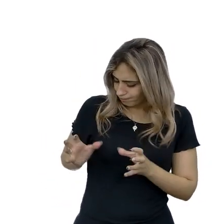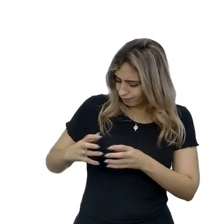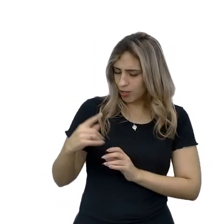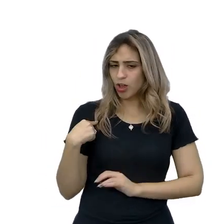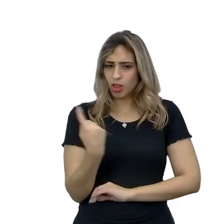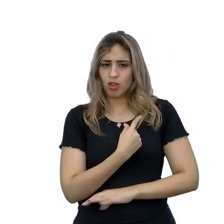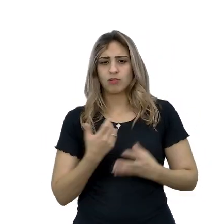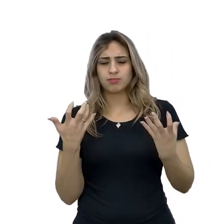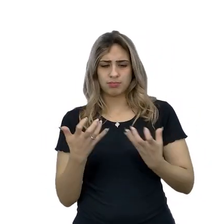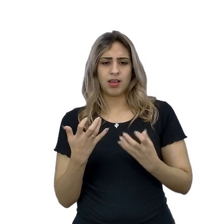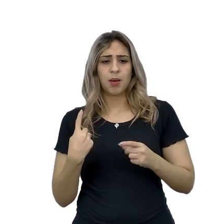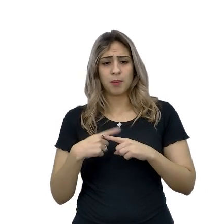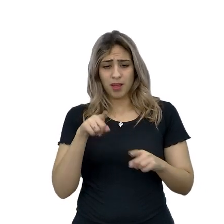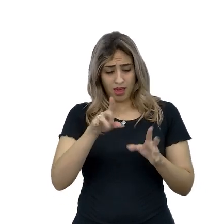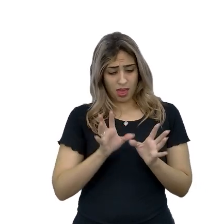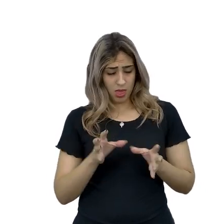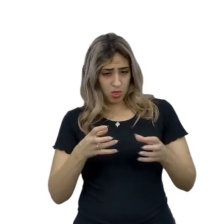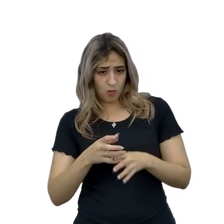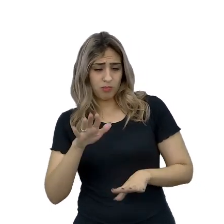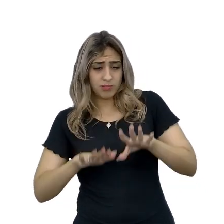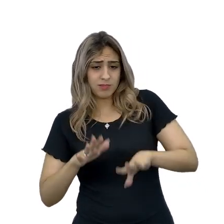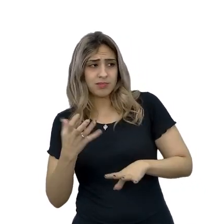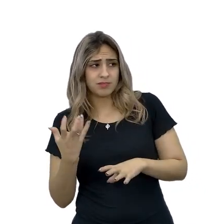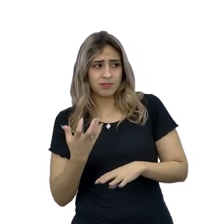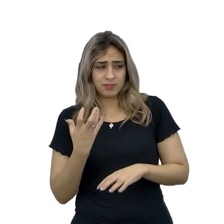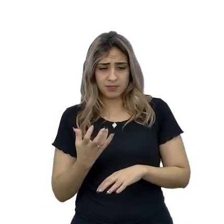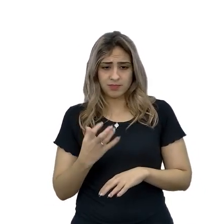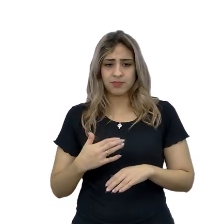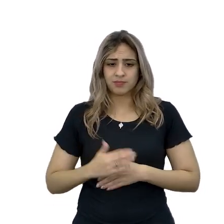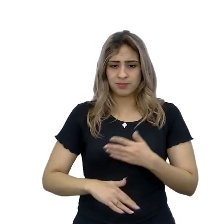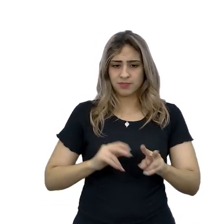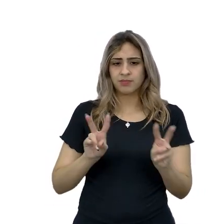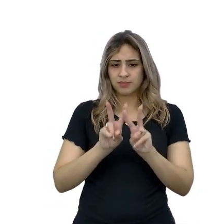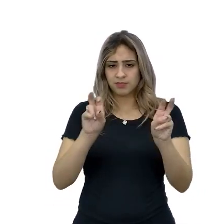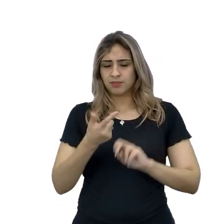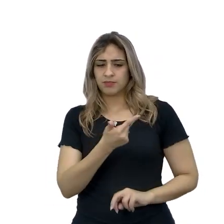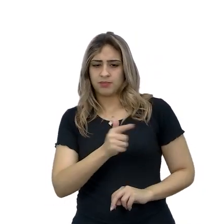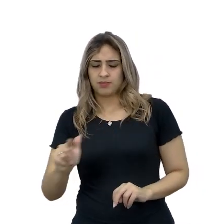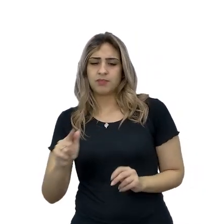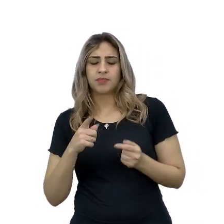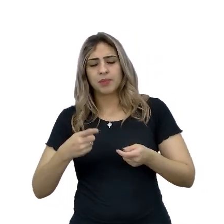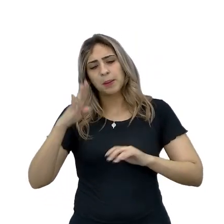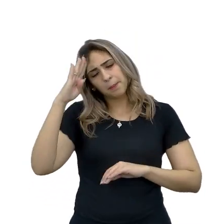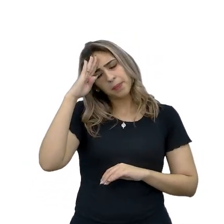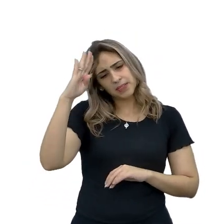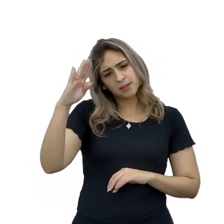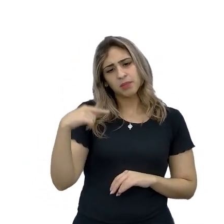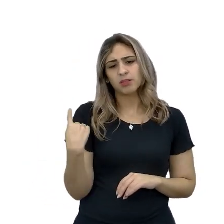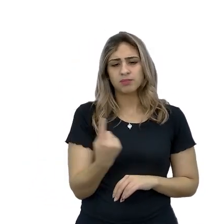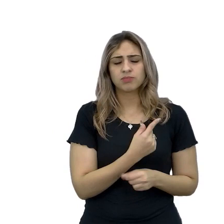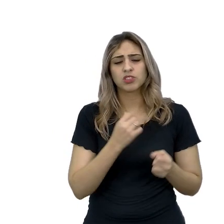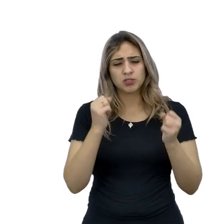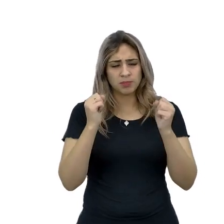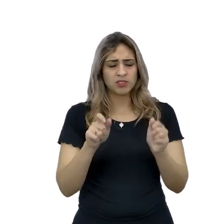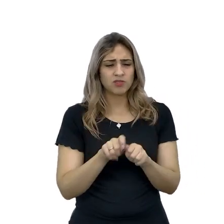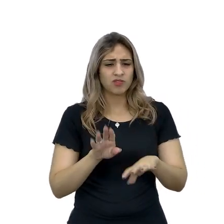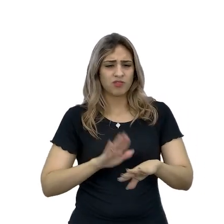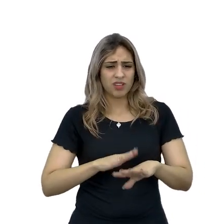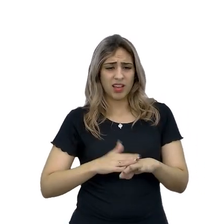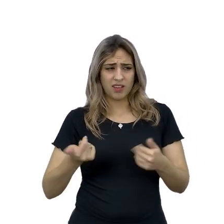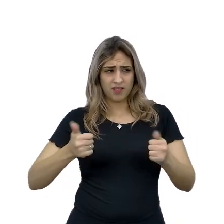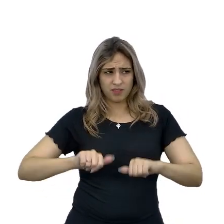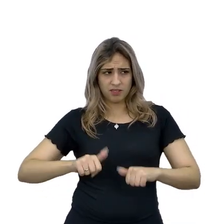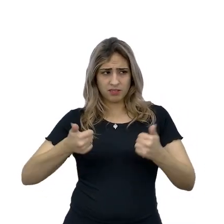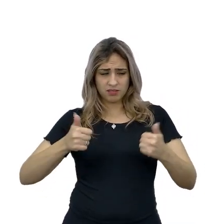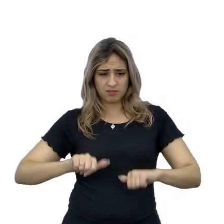estamos querendo, porque aquela turma, às vezes, ela vai responder melhor um tipo de questão do que a outra. E, principalmente, depois da gente fazer essa